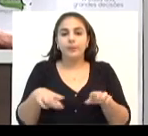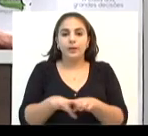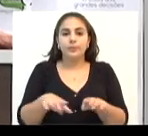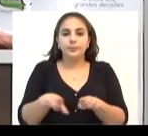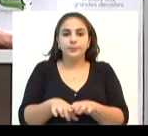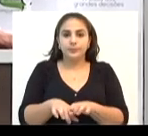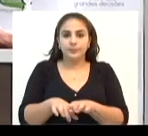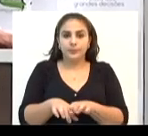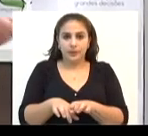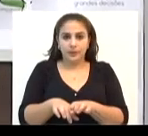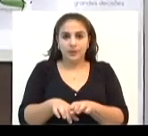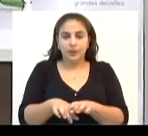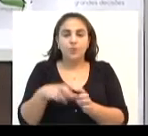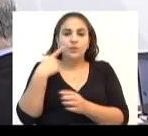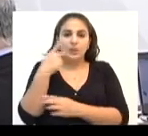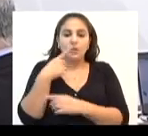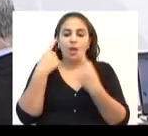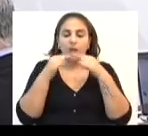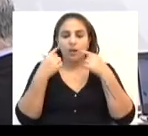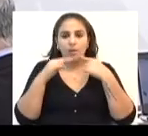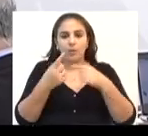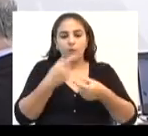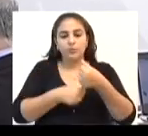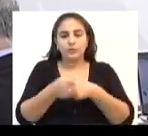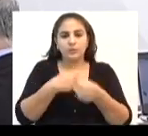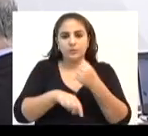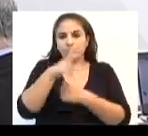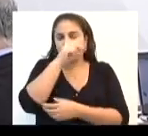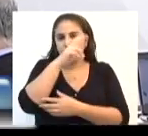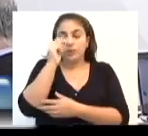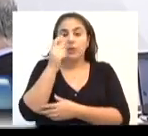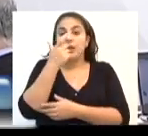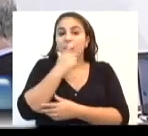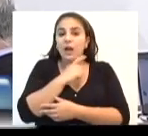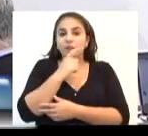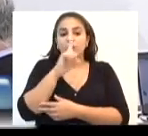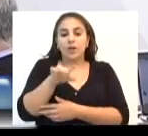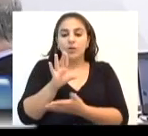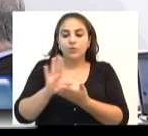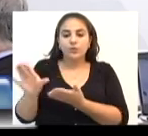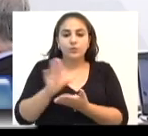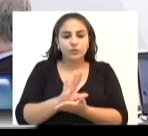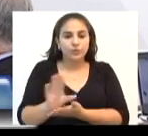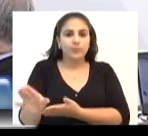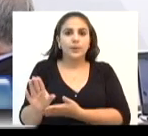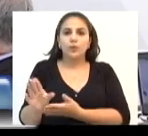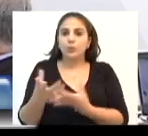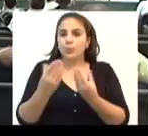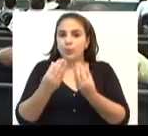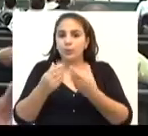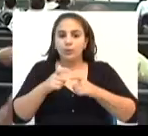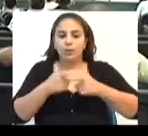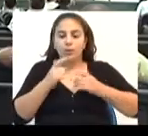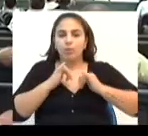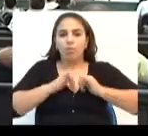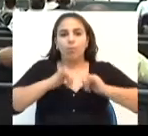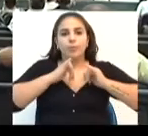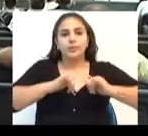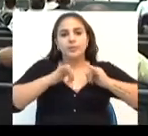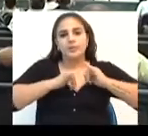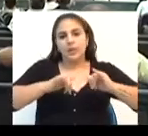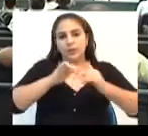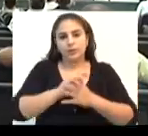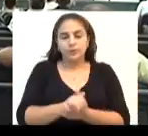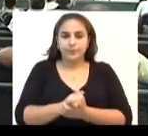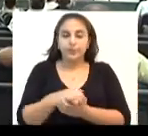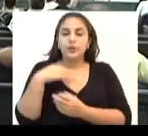a administração municipal. Para ele, há um investimento exagerado em publicidade. Passo Fundo está carente